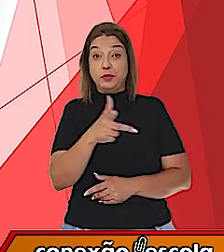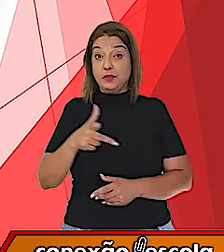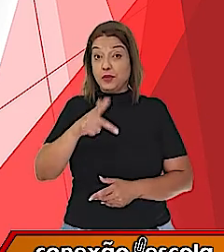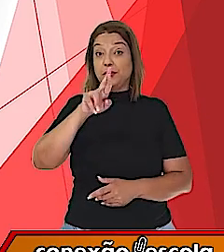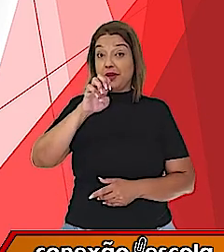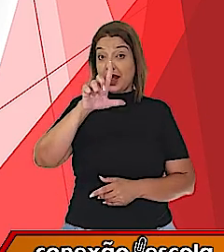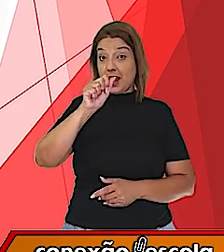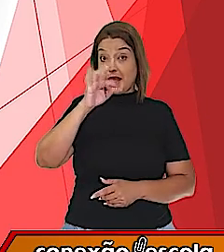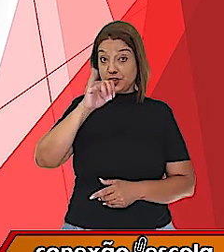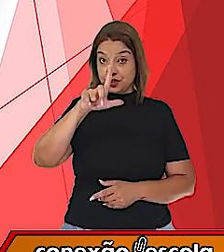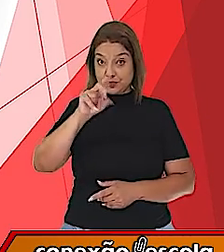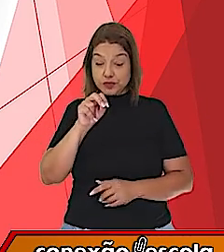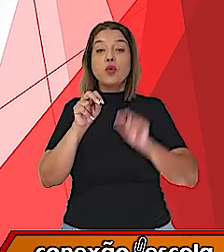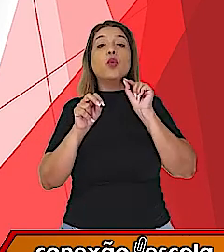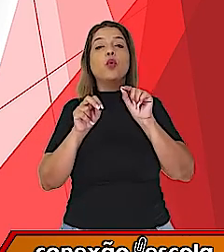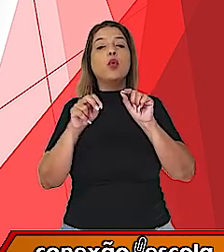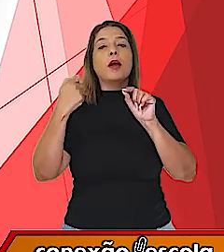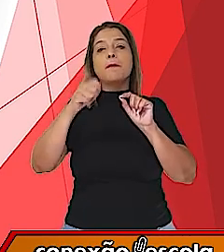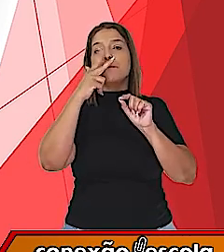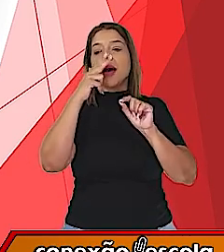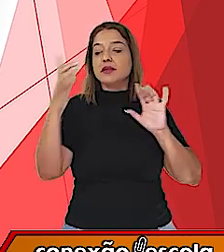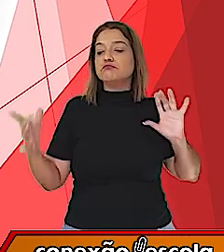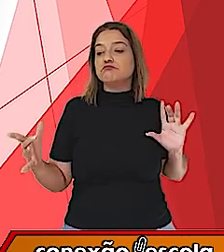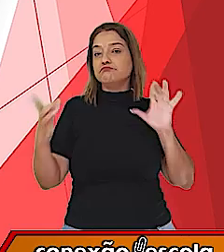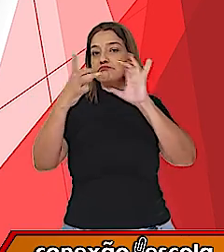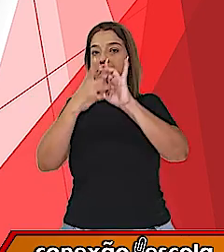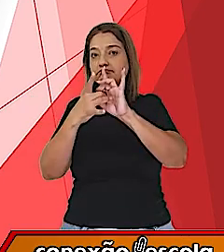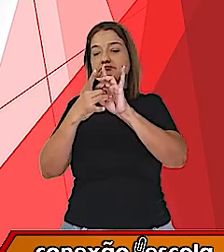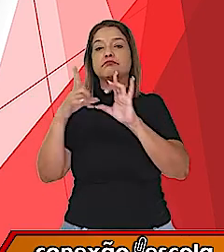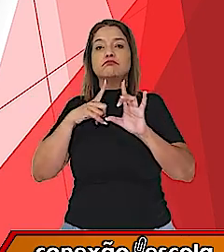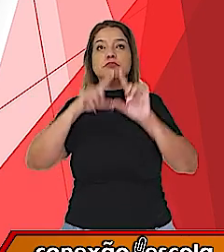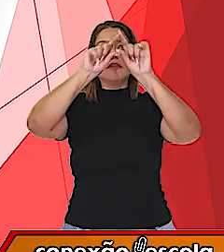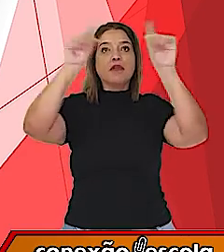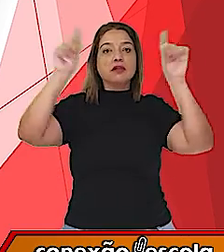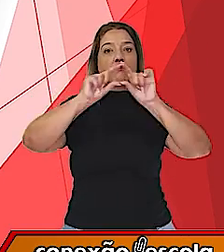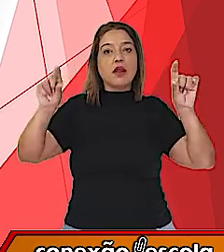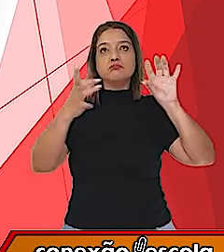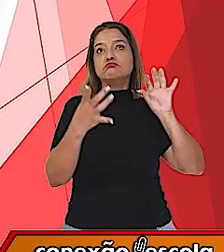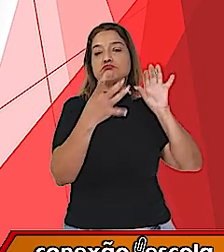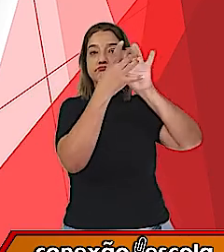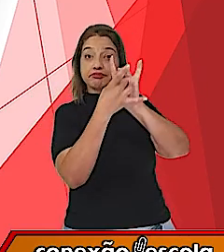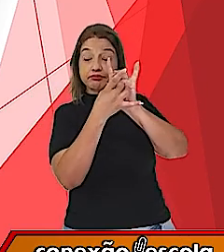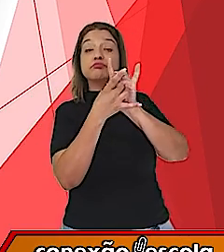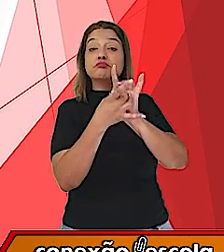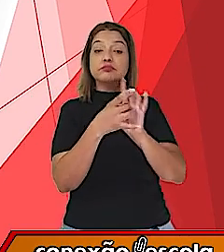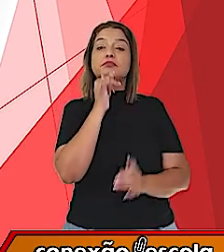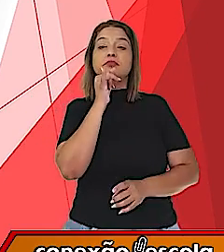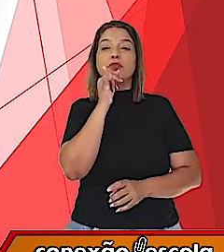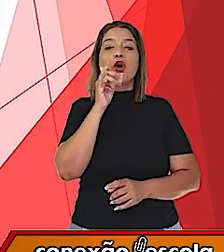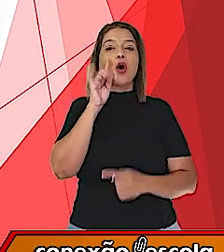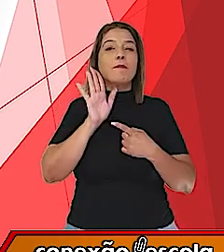relativo funciona como uma ligação entre duas sentenças, comumente aparecendo